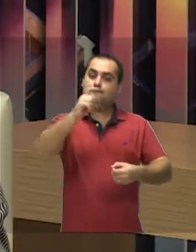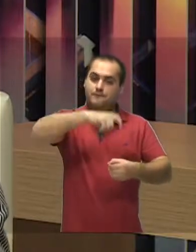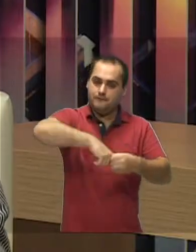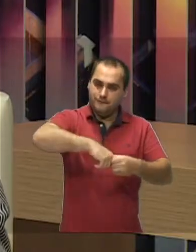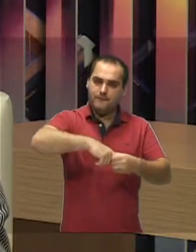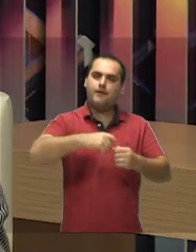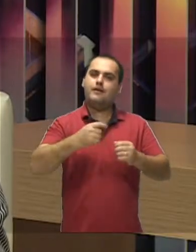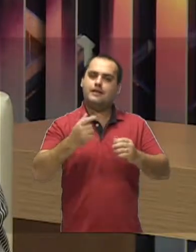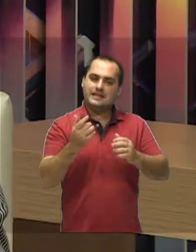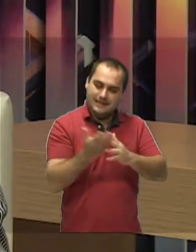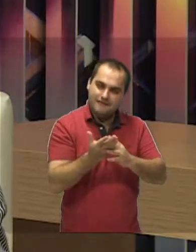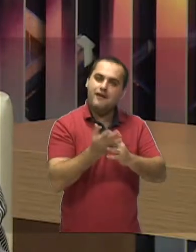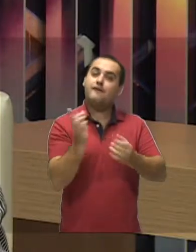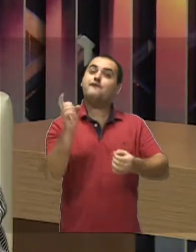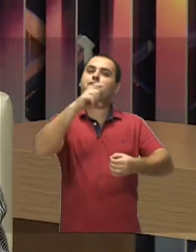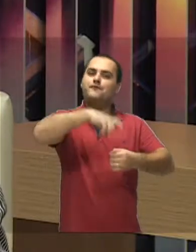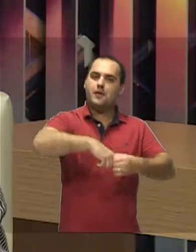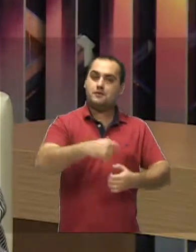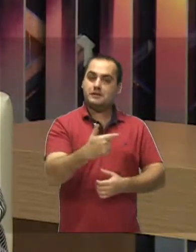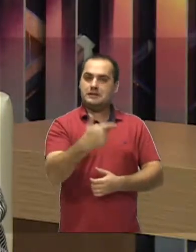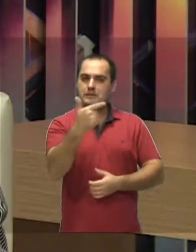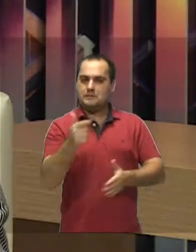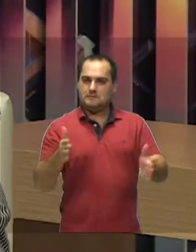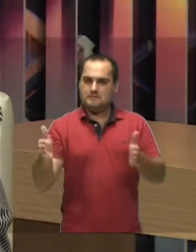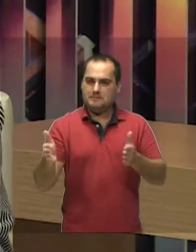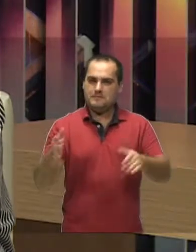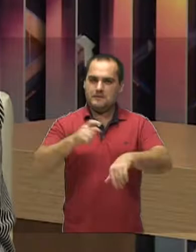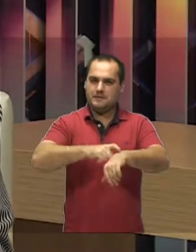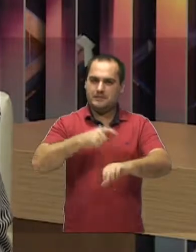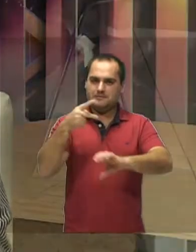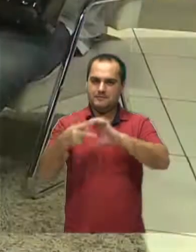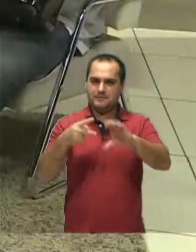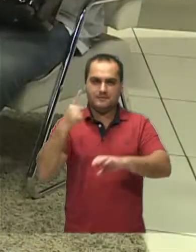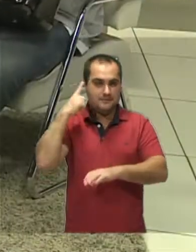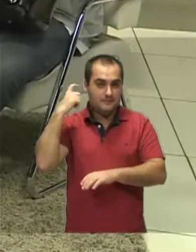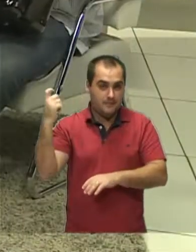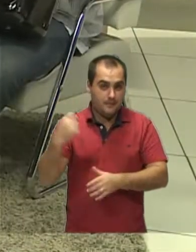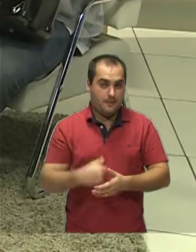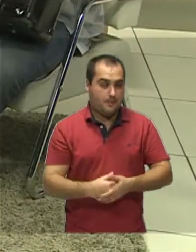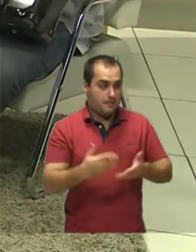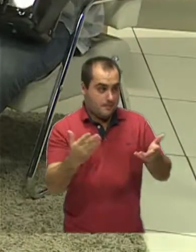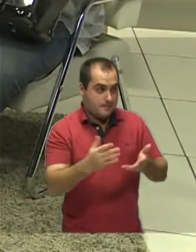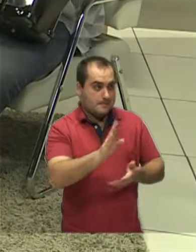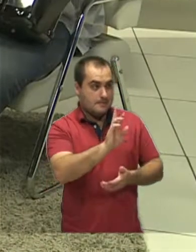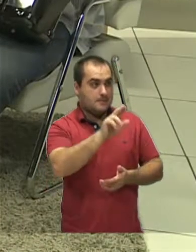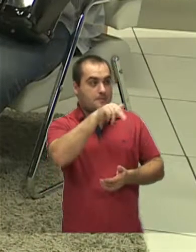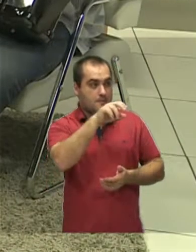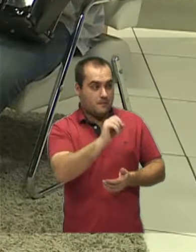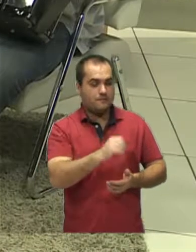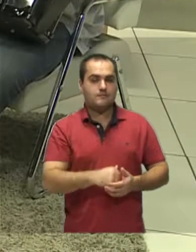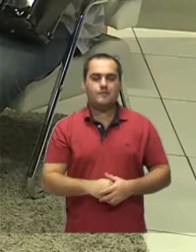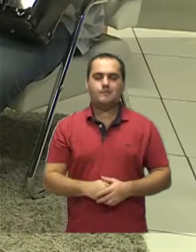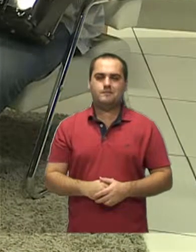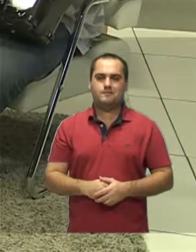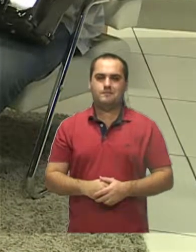para o intervalo e já voltamos com o segundo bloco do Câmara Acústica agora, Bruno Moritz.